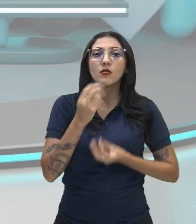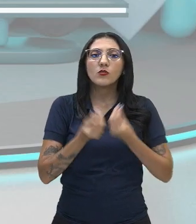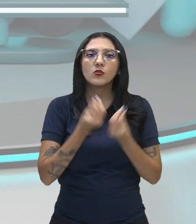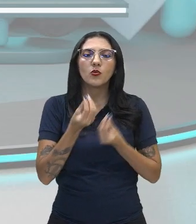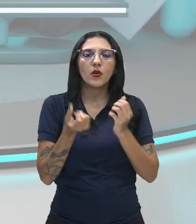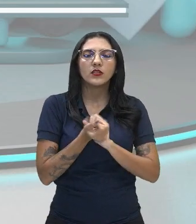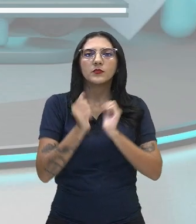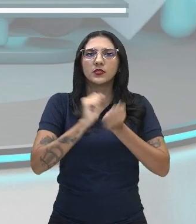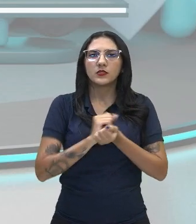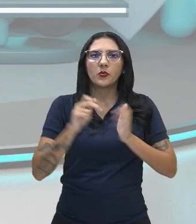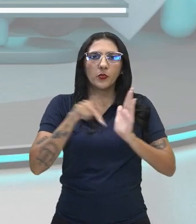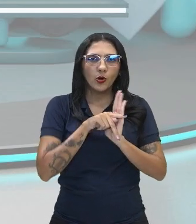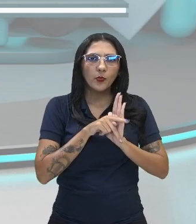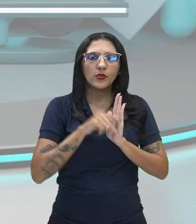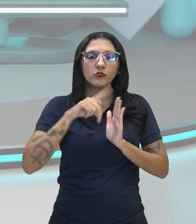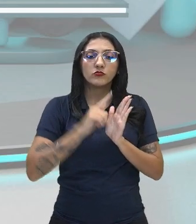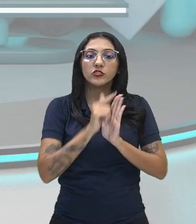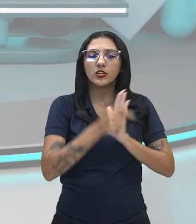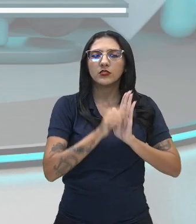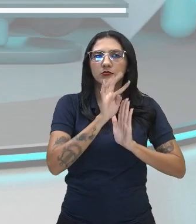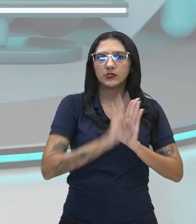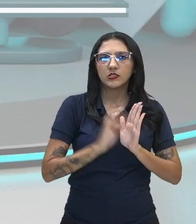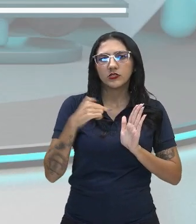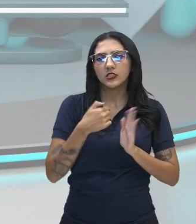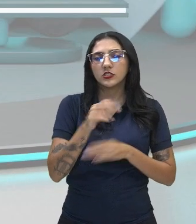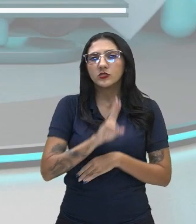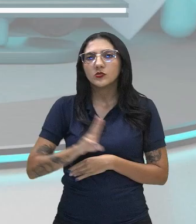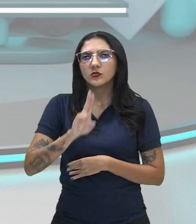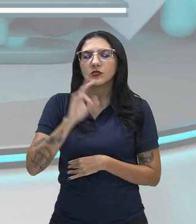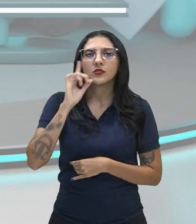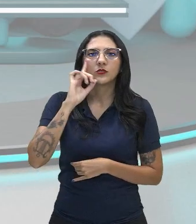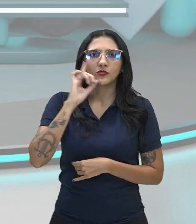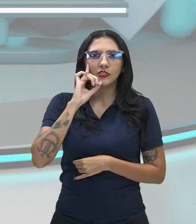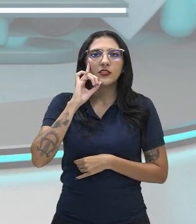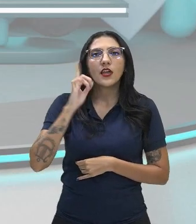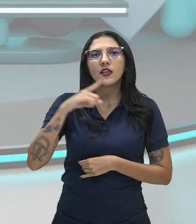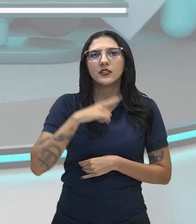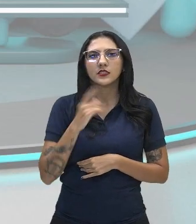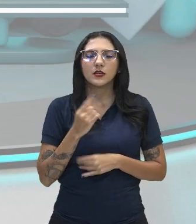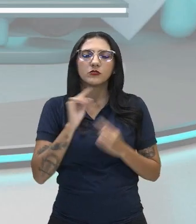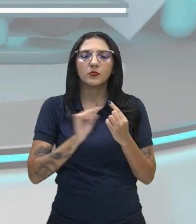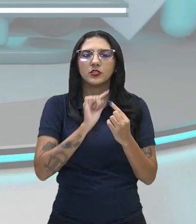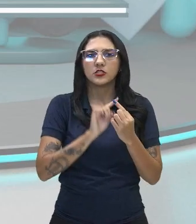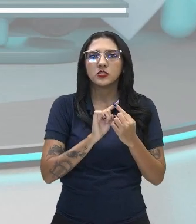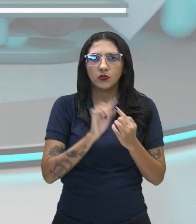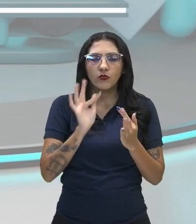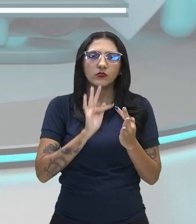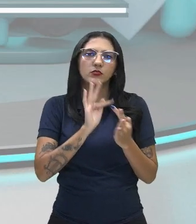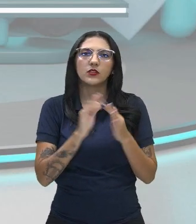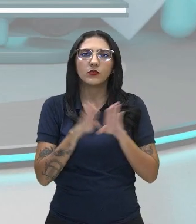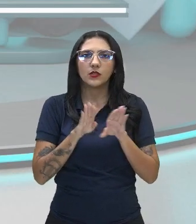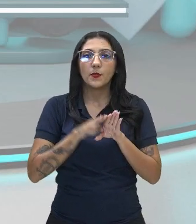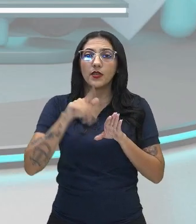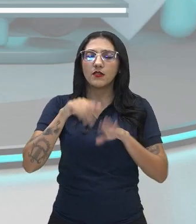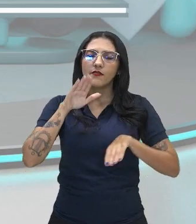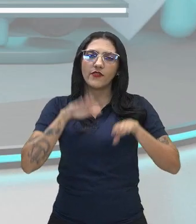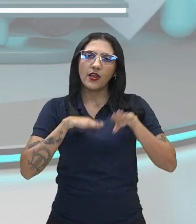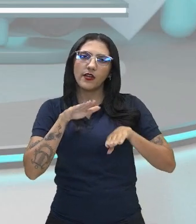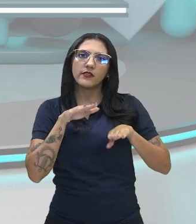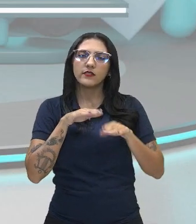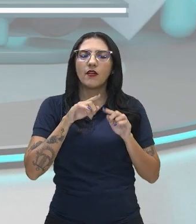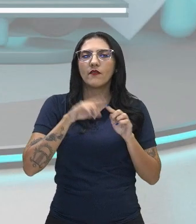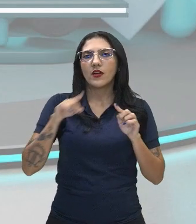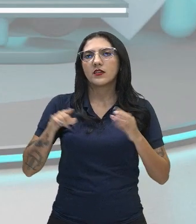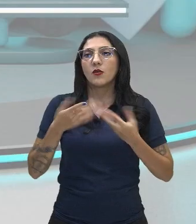textos assumem no nosso cotidiano, que eles têm essa função social e que variam conforme o uso